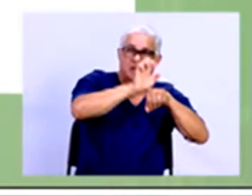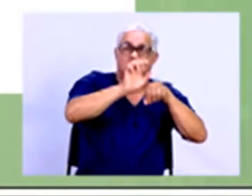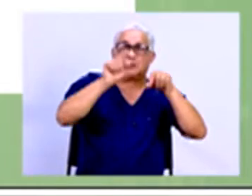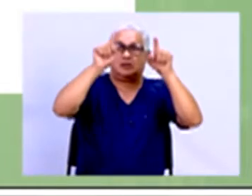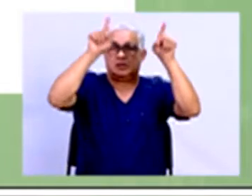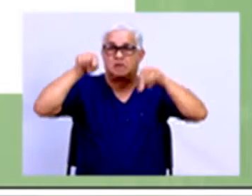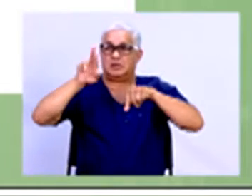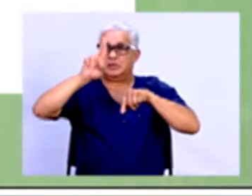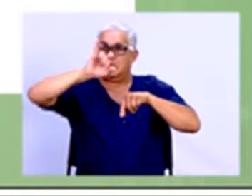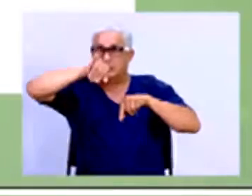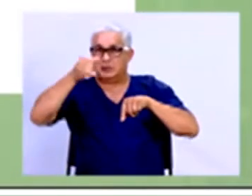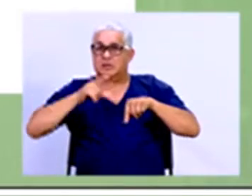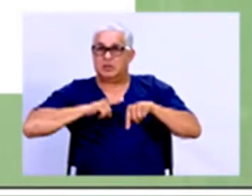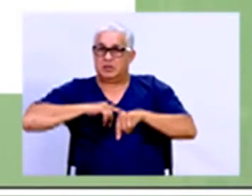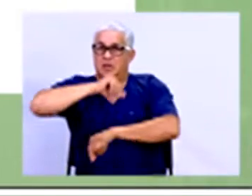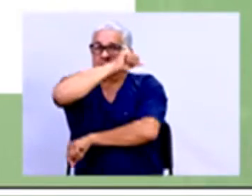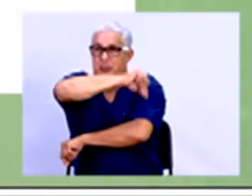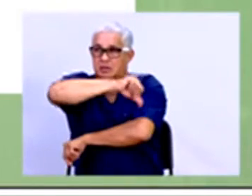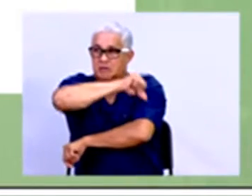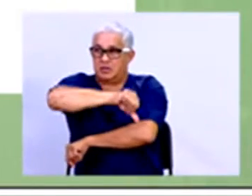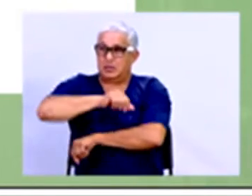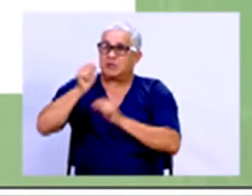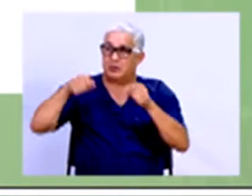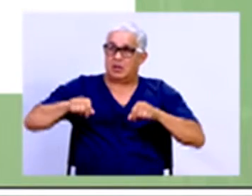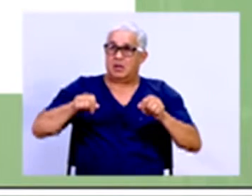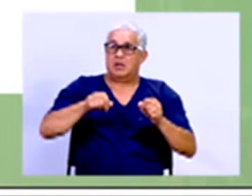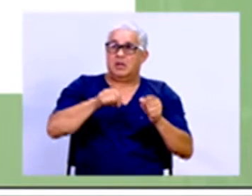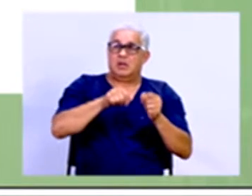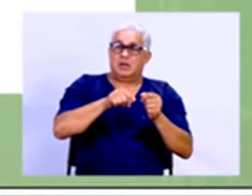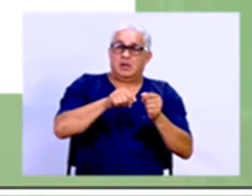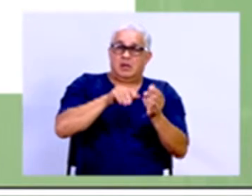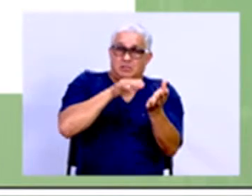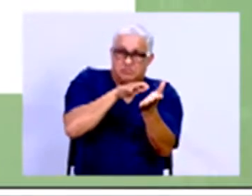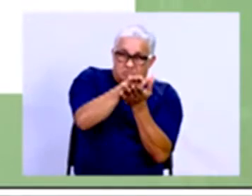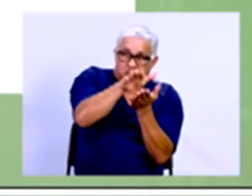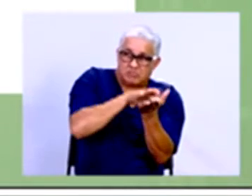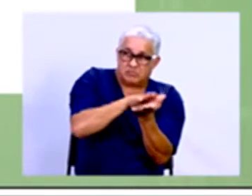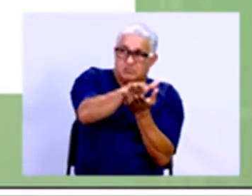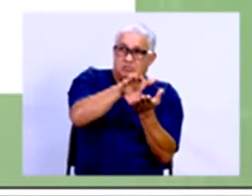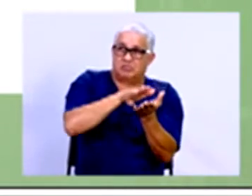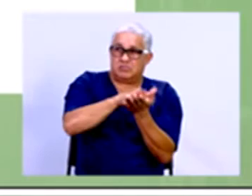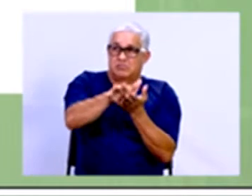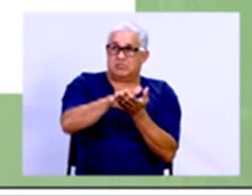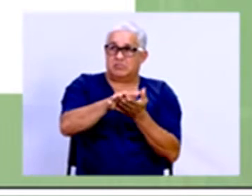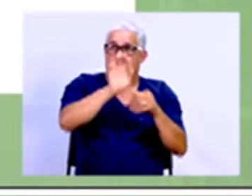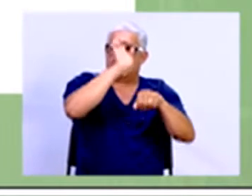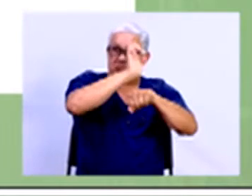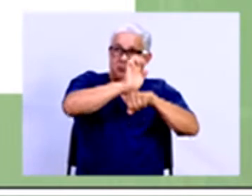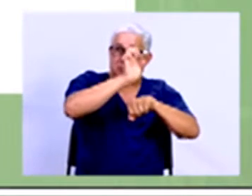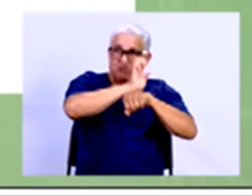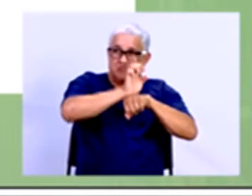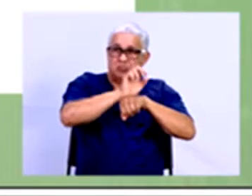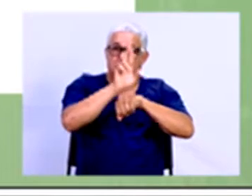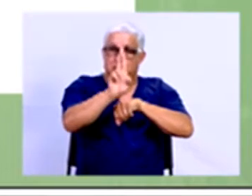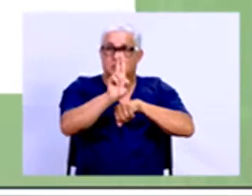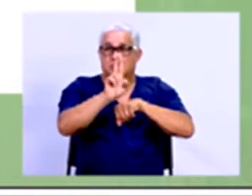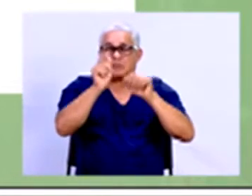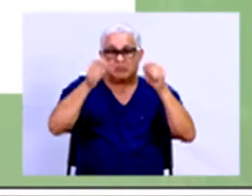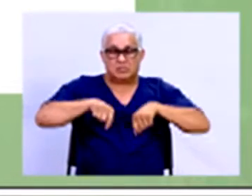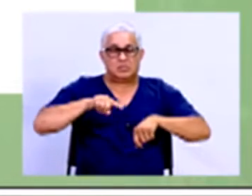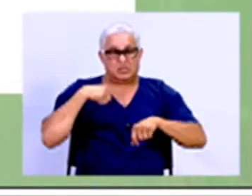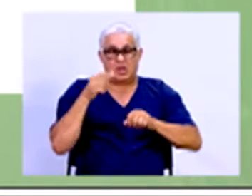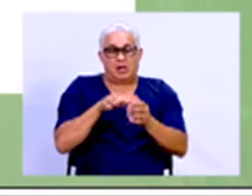Janeiro. E aqui nós podemos imprimir, né, essas variáveis. Print e underline R serve para a gente